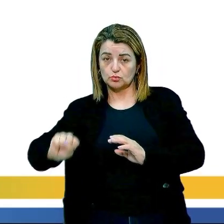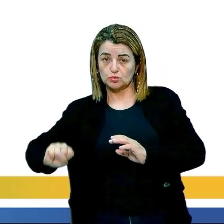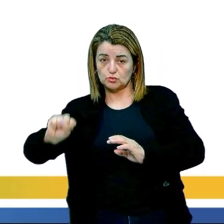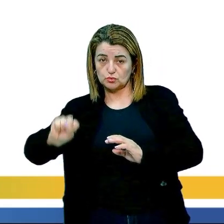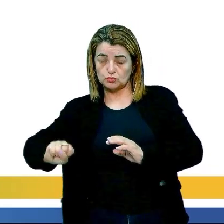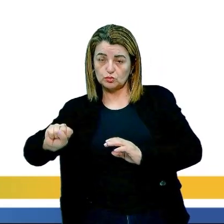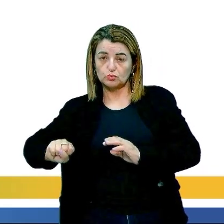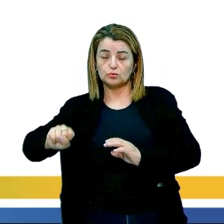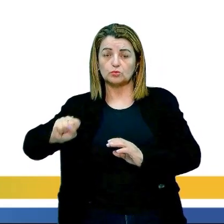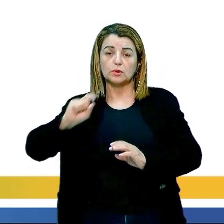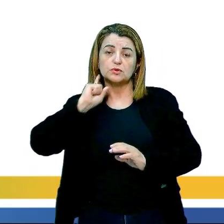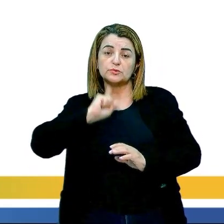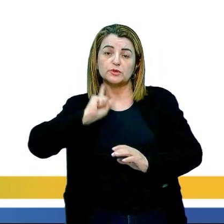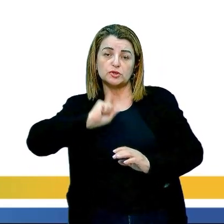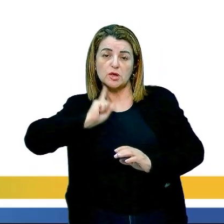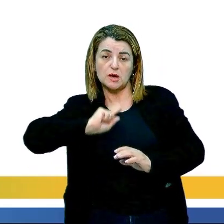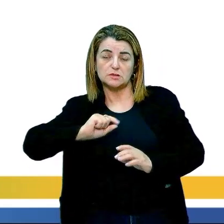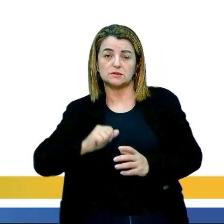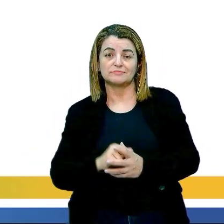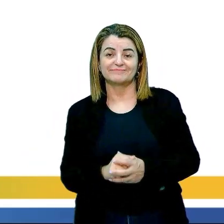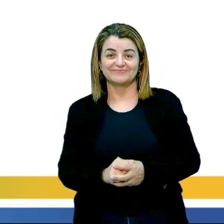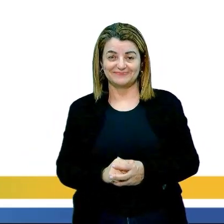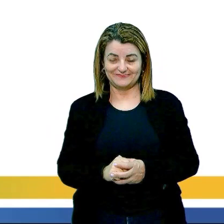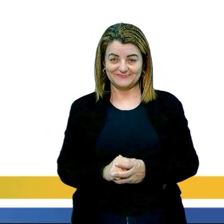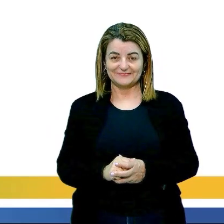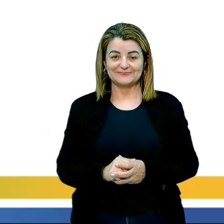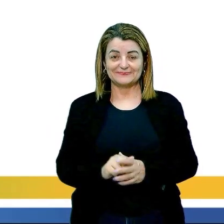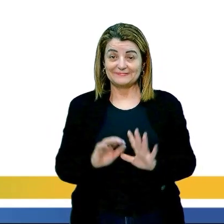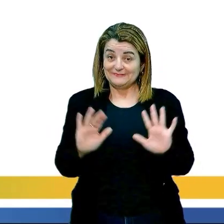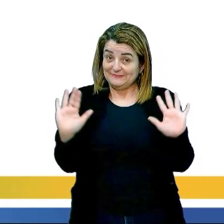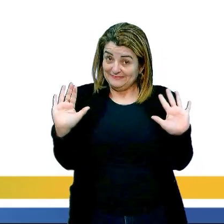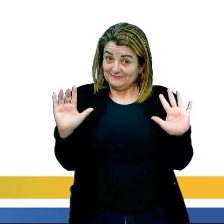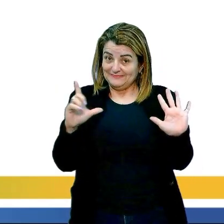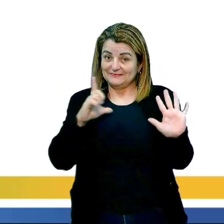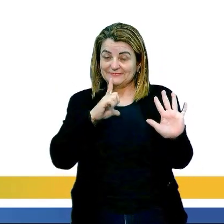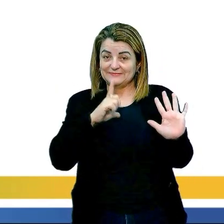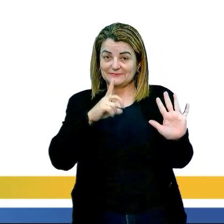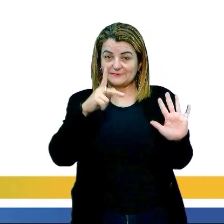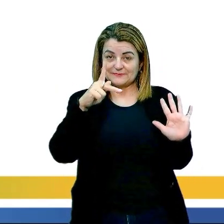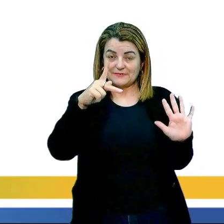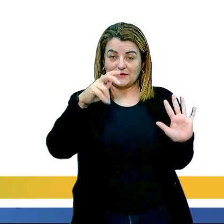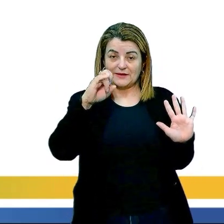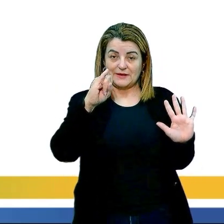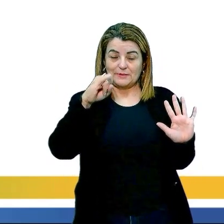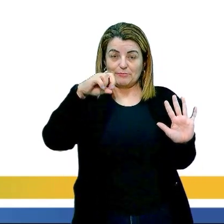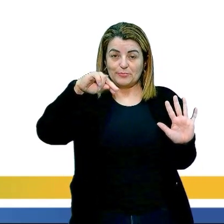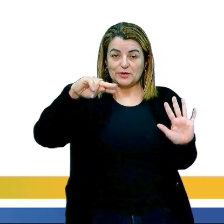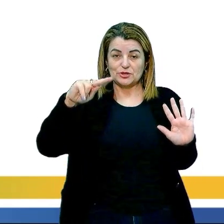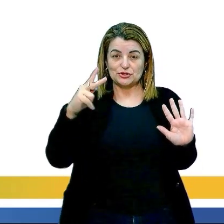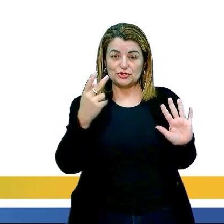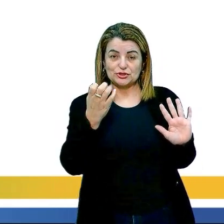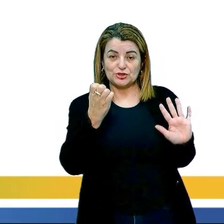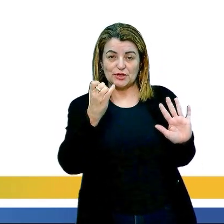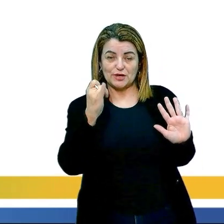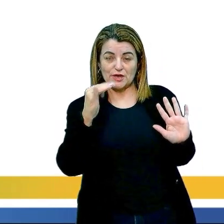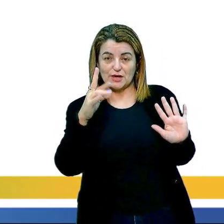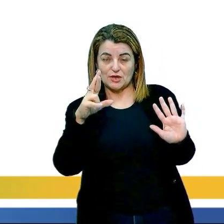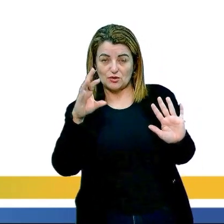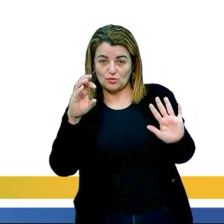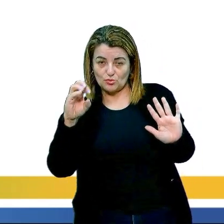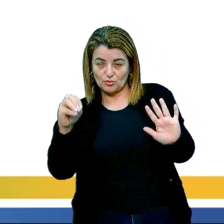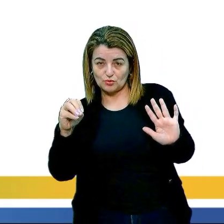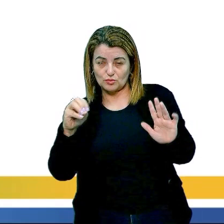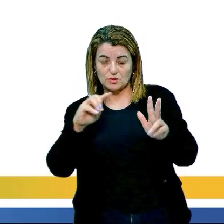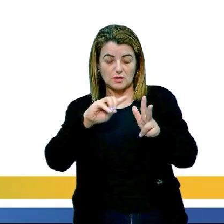das Minas Gerais. Tá ok? Ah, então tá. Se tem pinheiros, só dá para Mata de Araucárias.